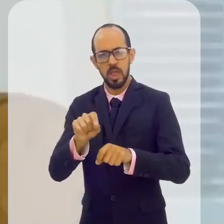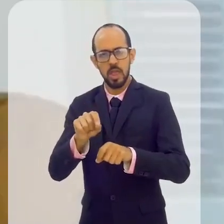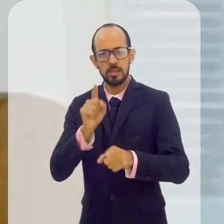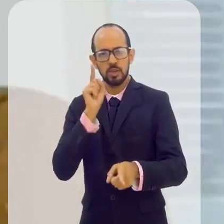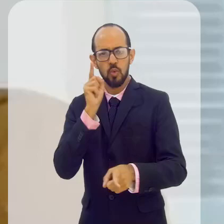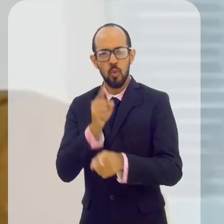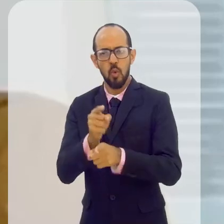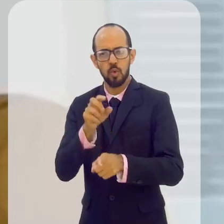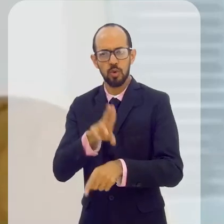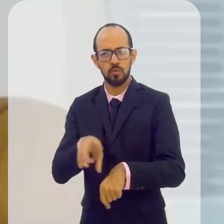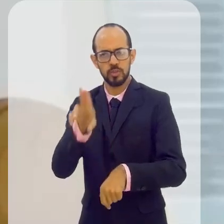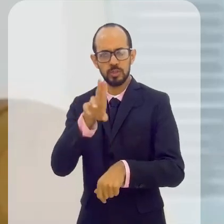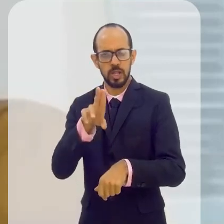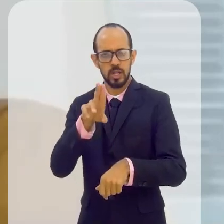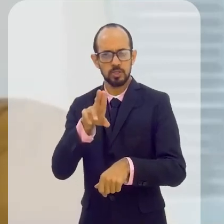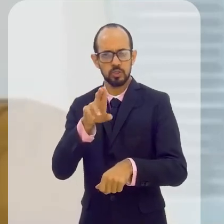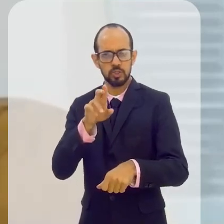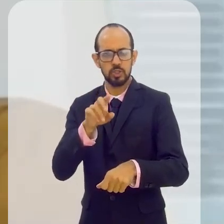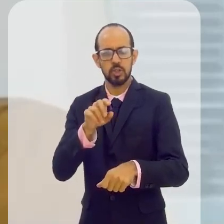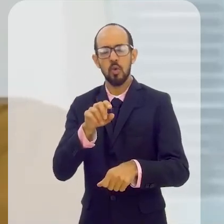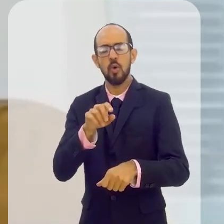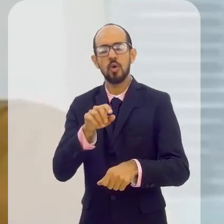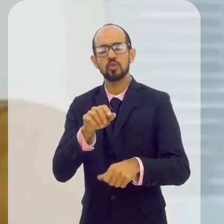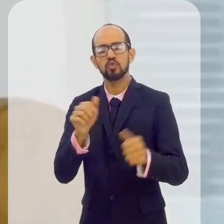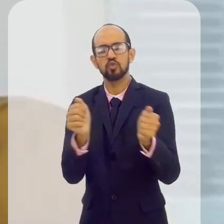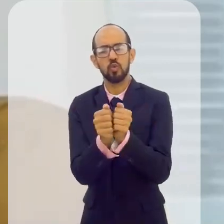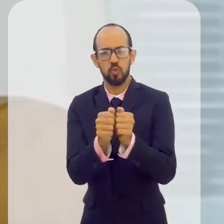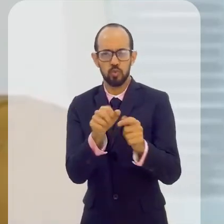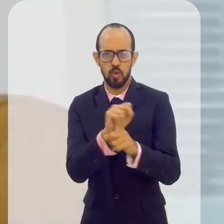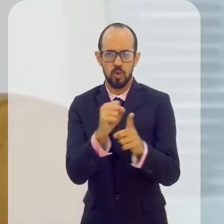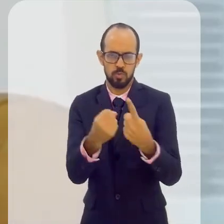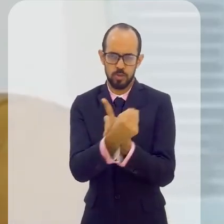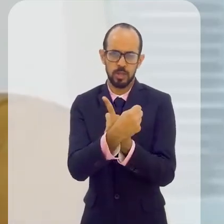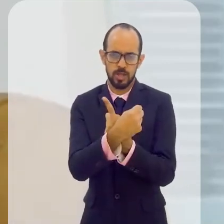encontro da instituição de ensino superior com a comunidade.